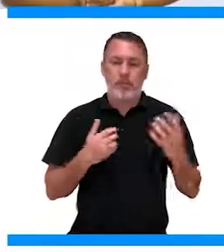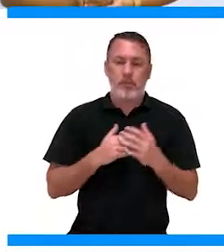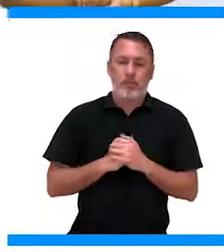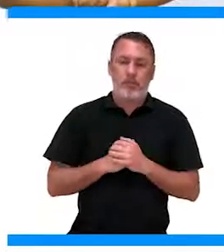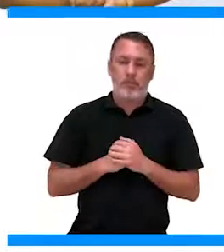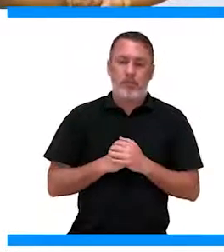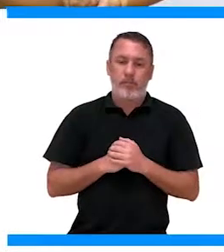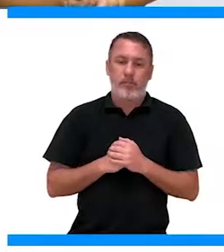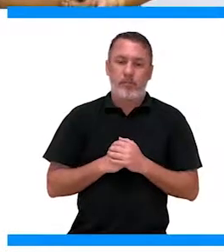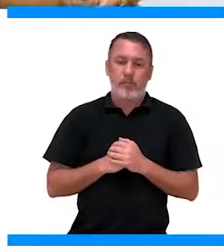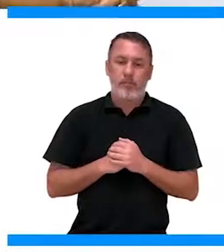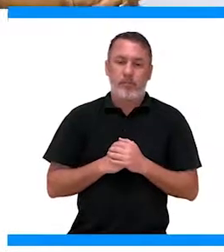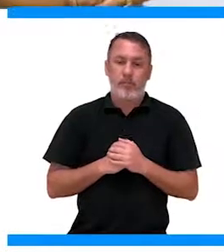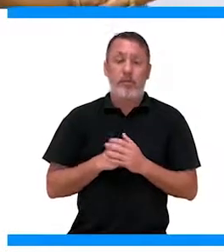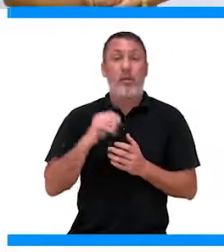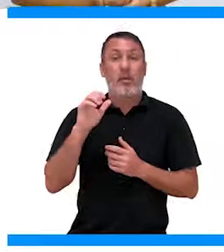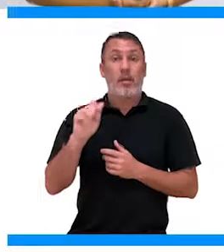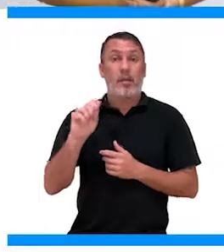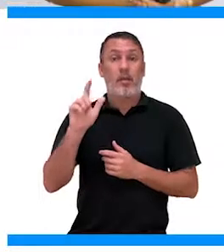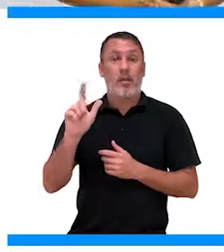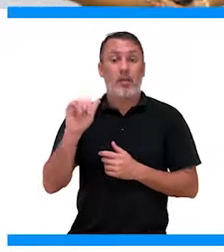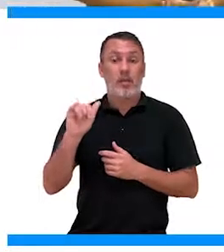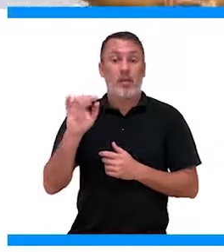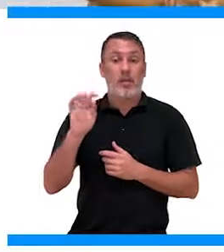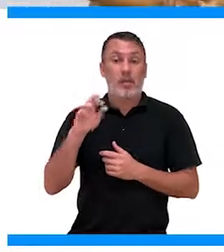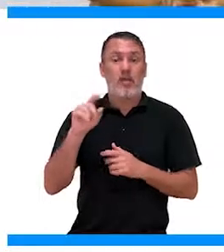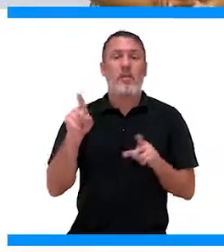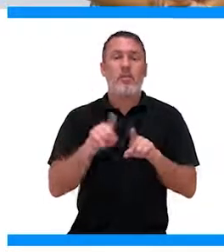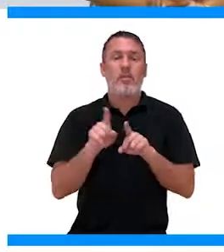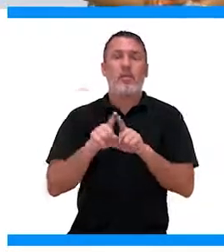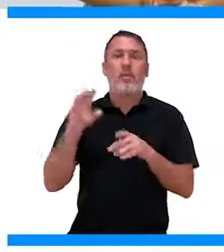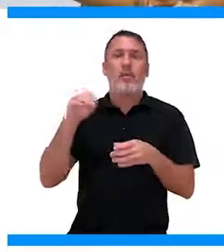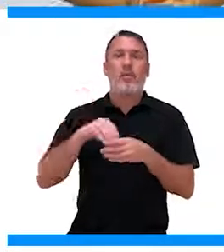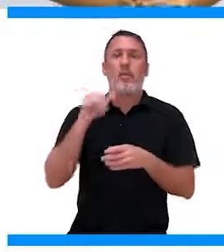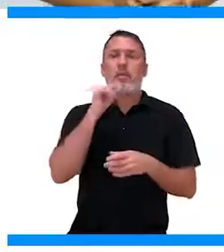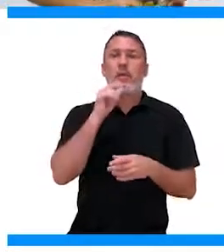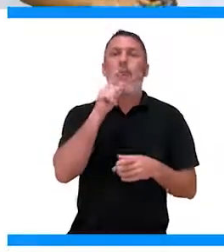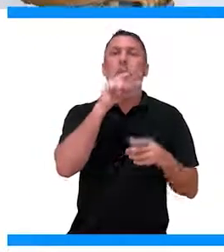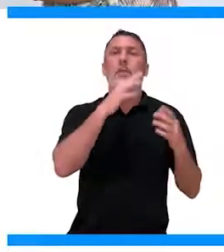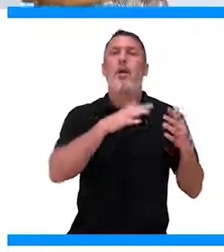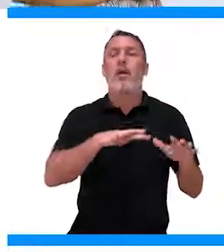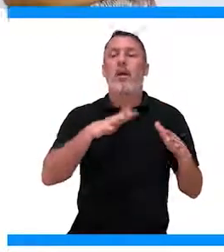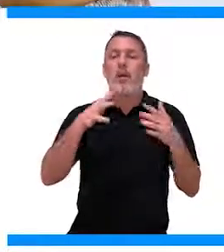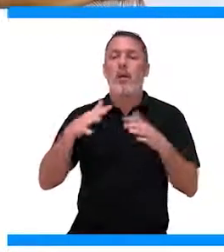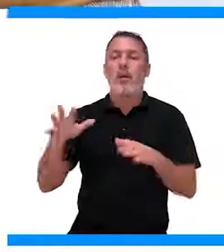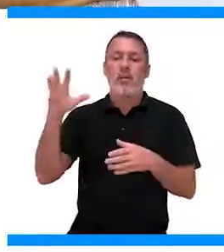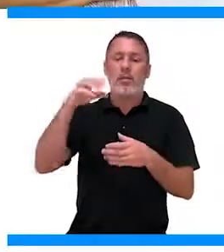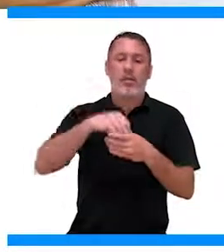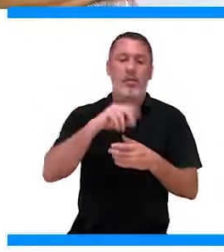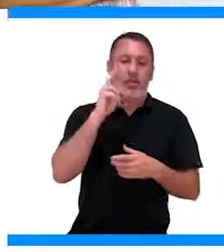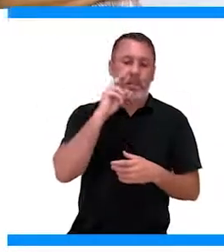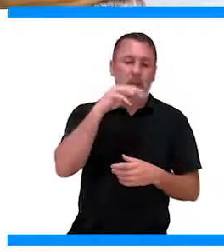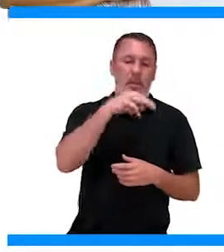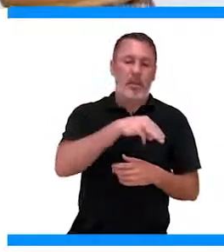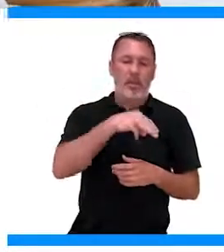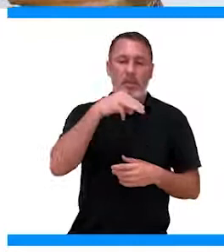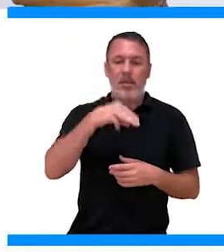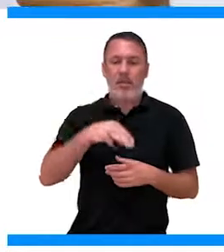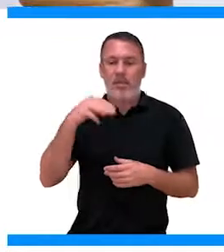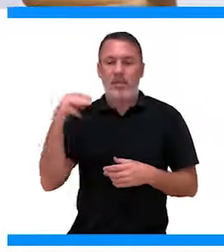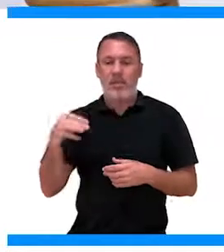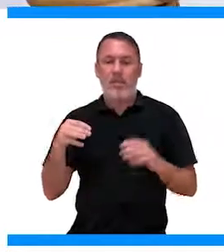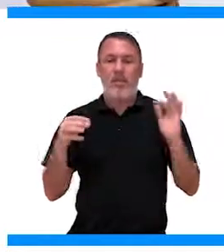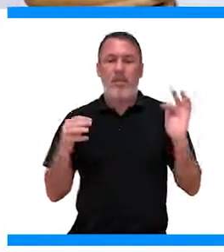poemas. A aliteração também, como uma onda no mar, eu tenho a repetição aí do M, do N. Quem com